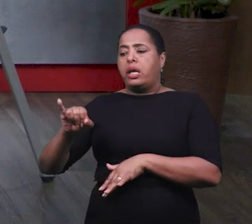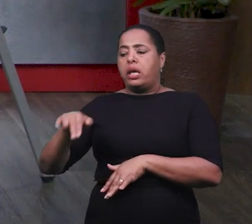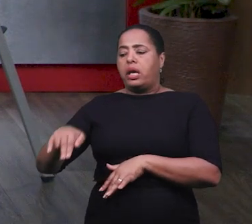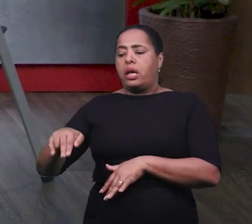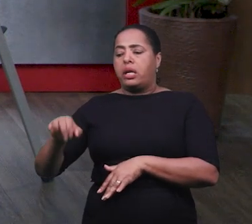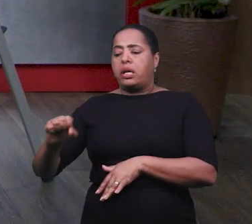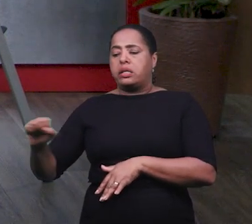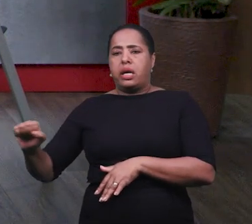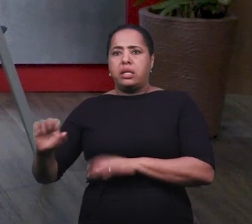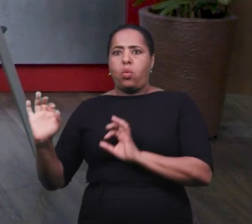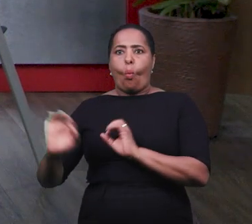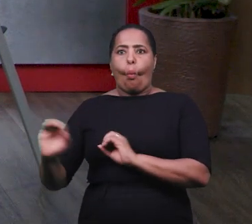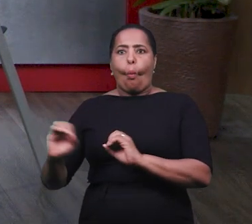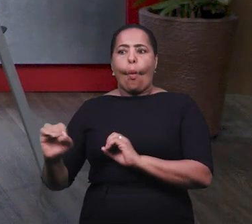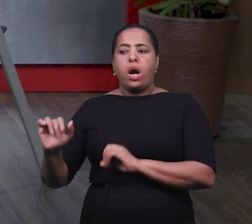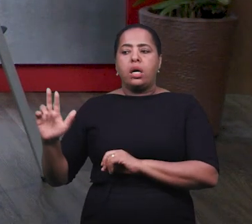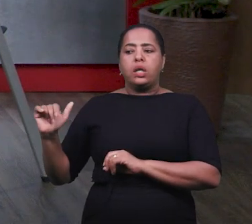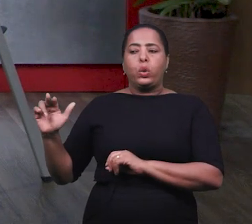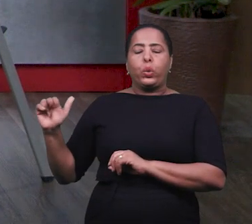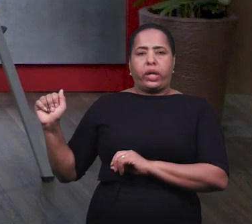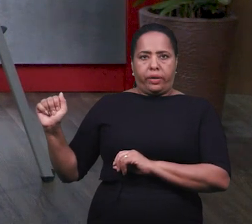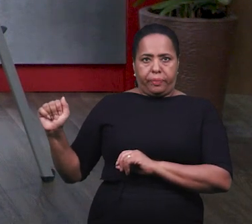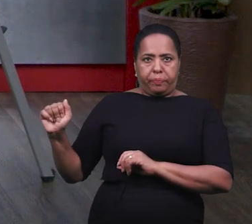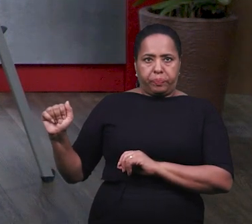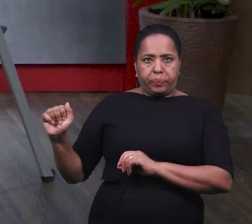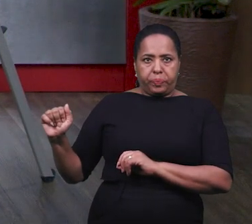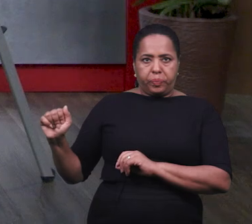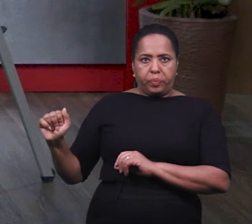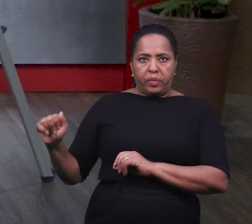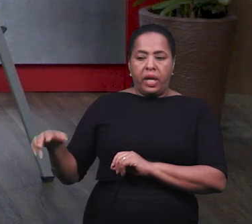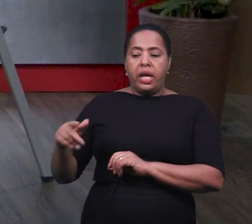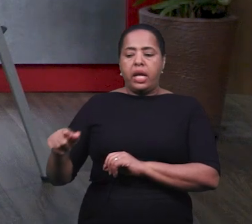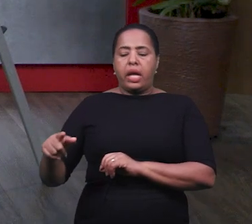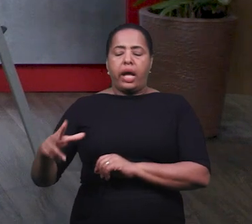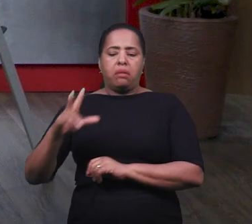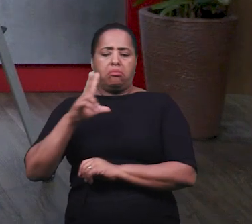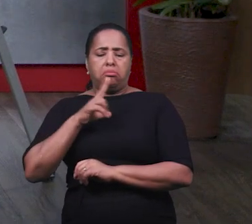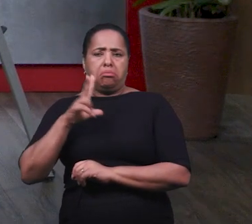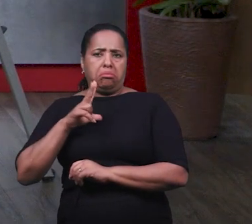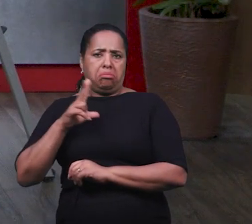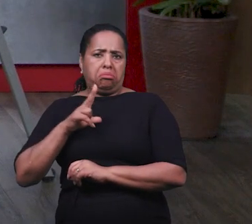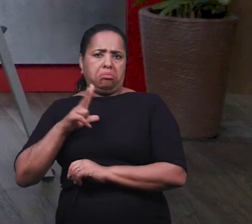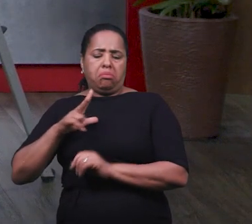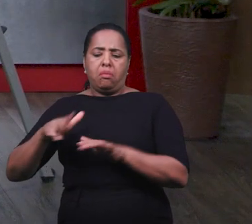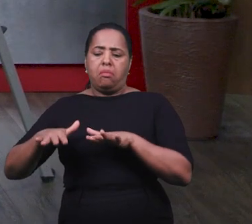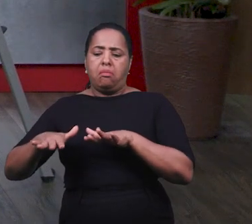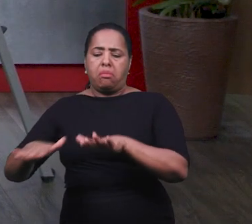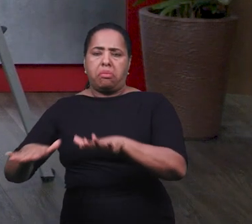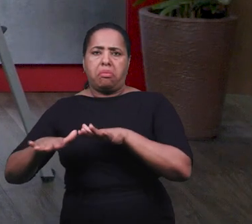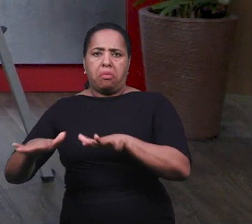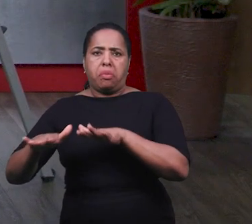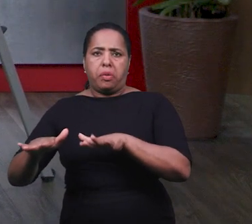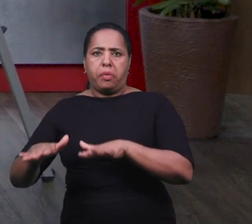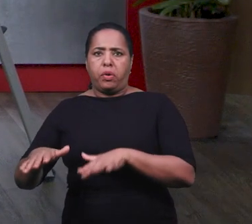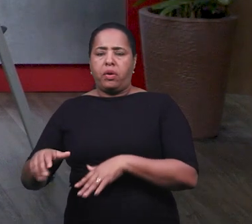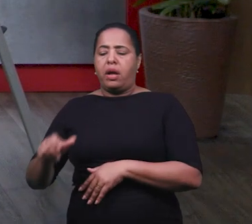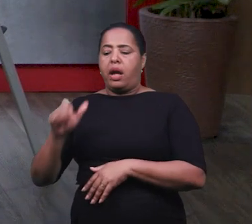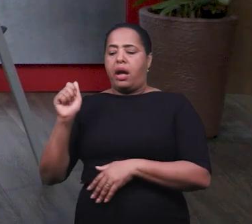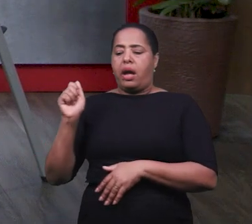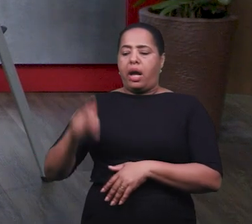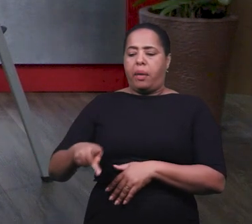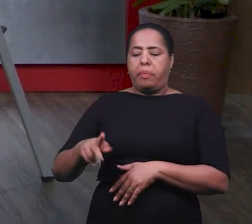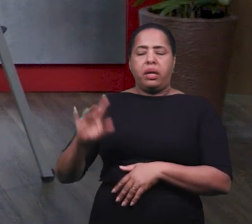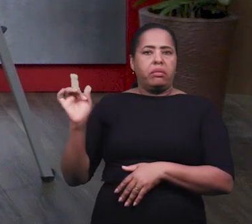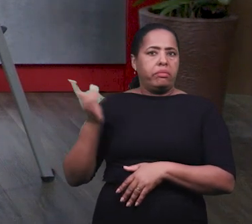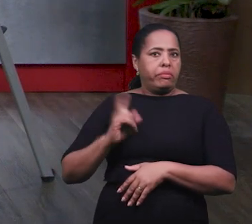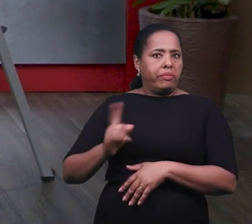a gente tem que observar isso. Se ela nunca contribuiu e ela trabalhou por conta própria, ela não há que se falar em aposentadoria. Ela não